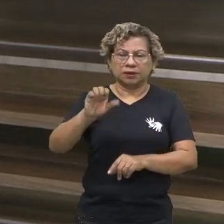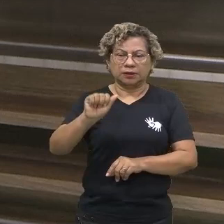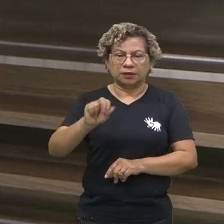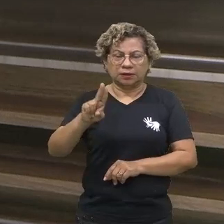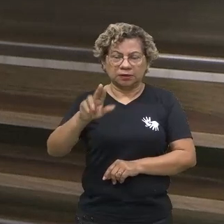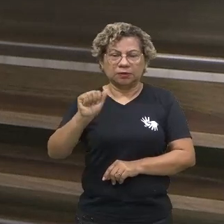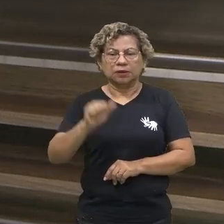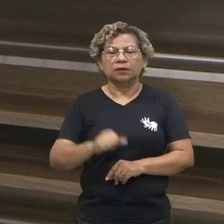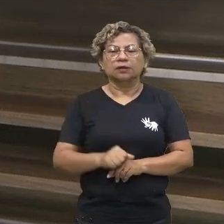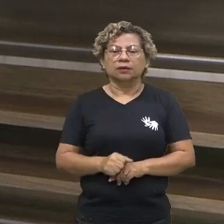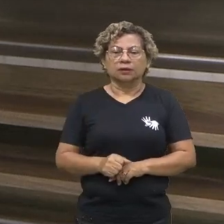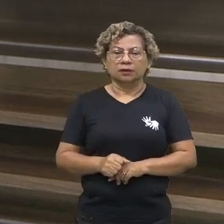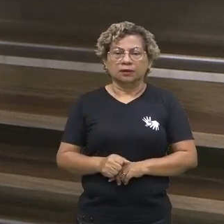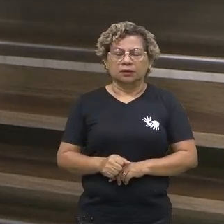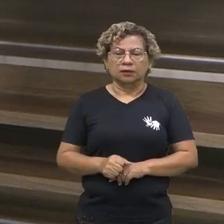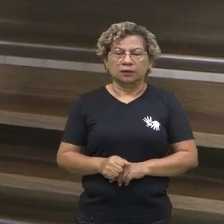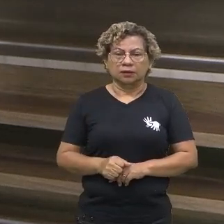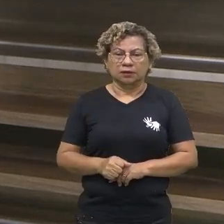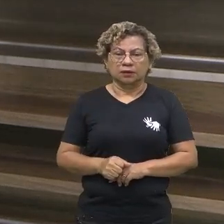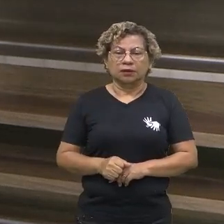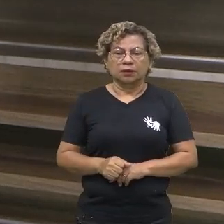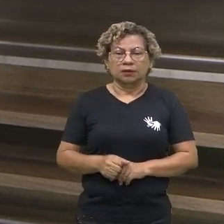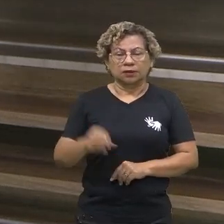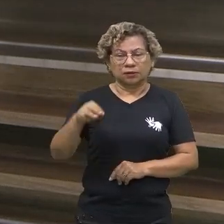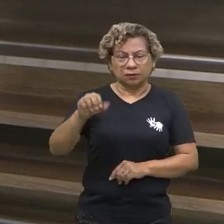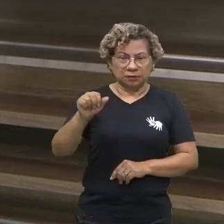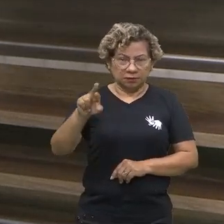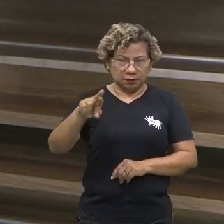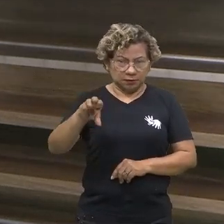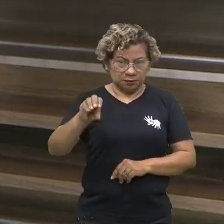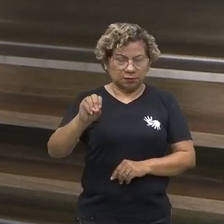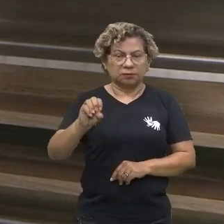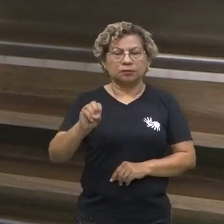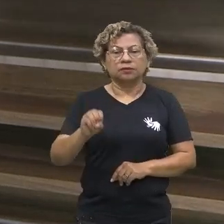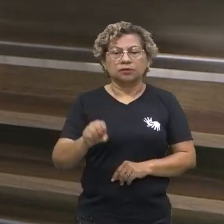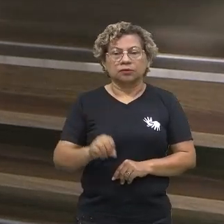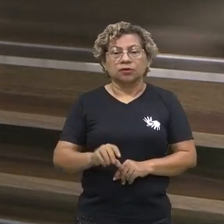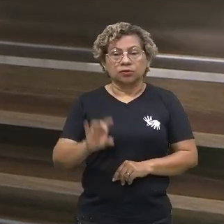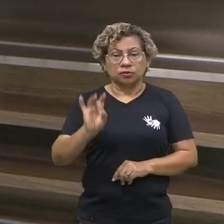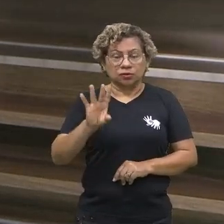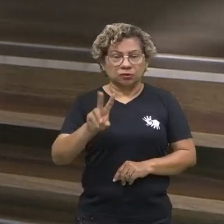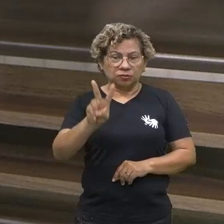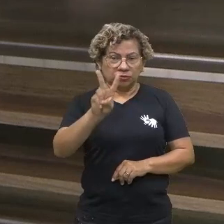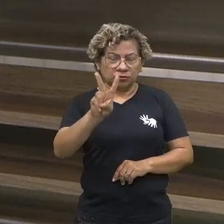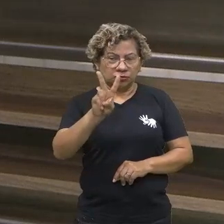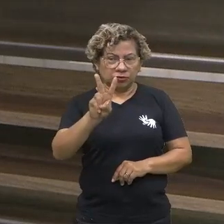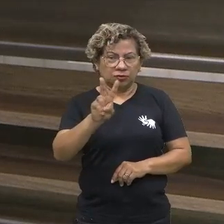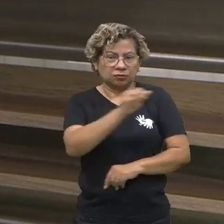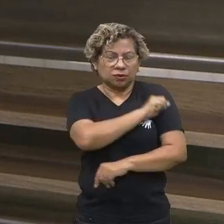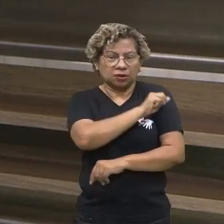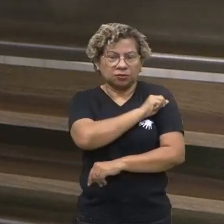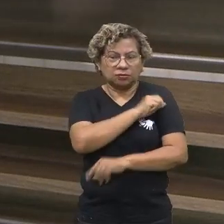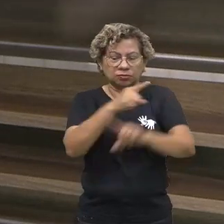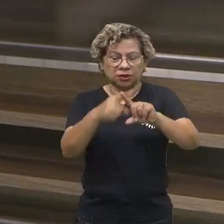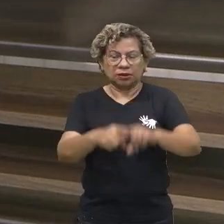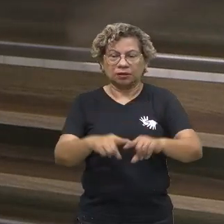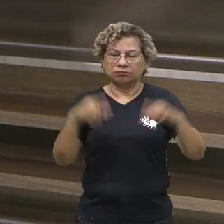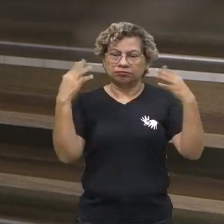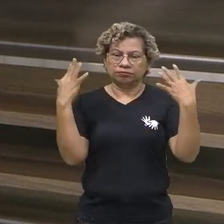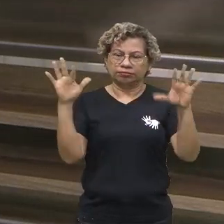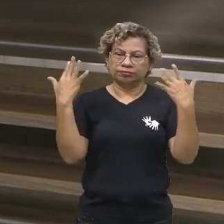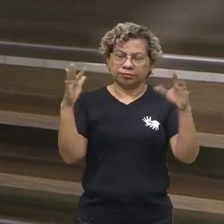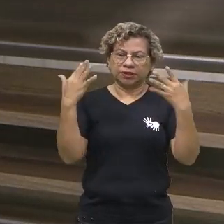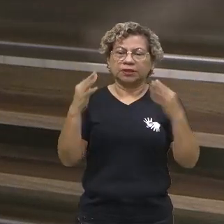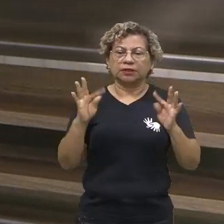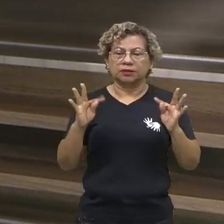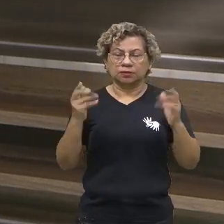Marcos, todos... Não, o Roger, eles acertaram. Parabéns a todos